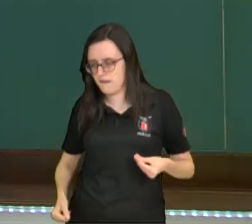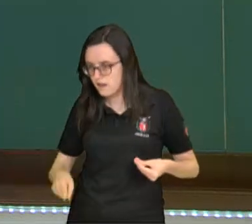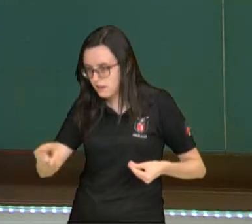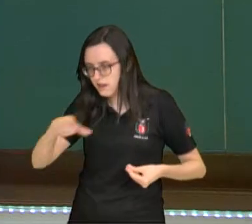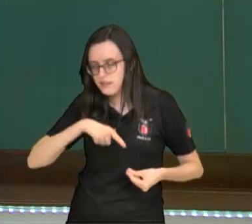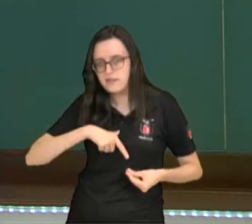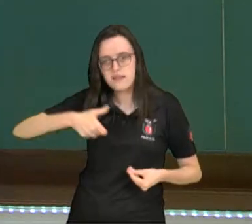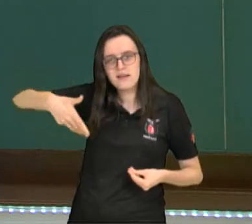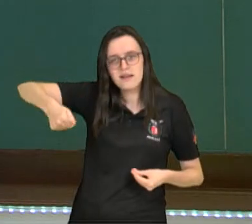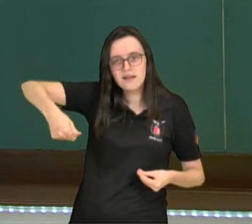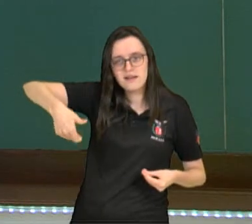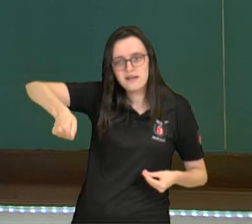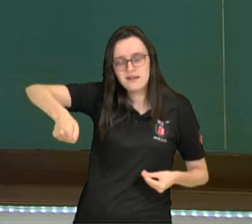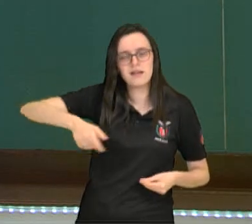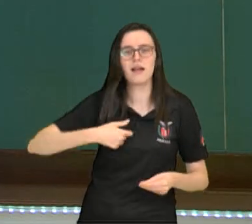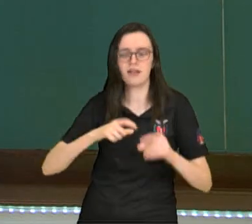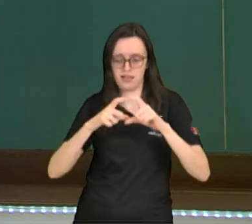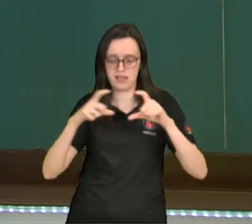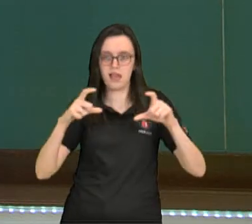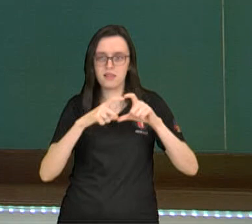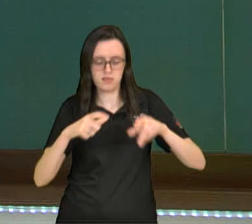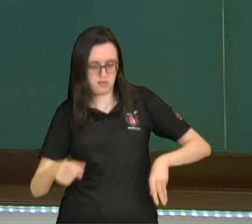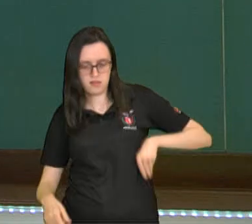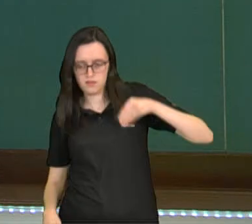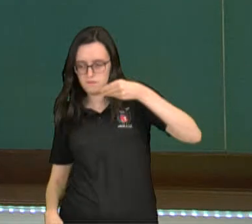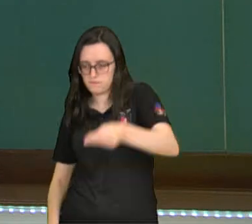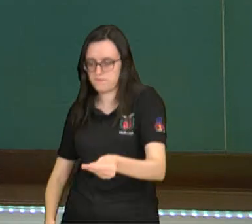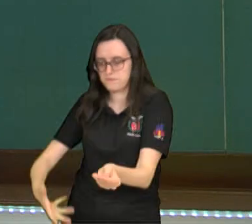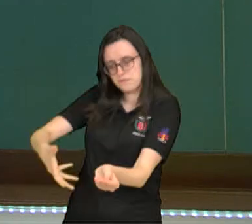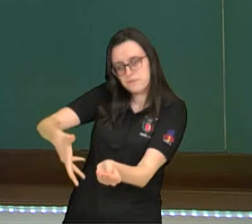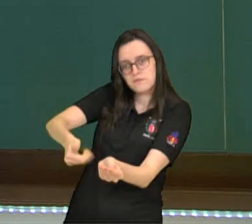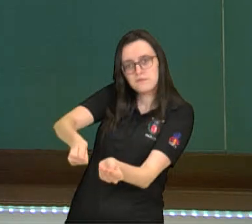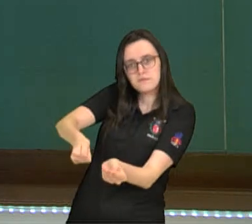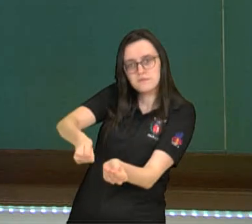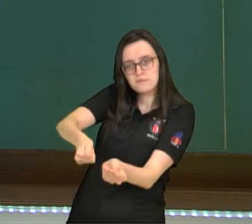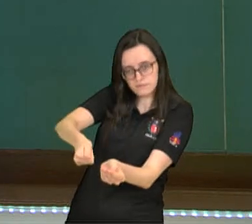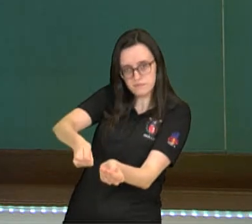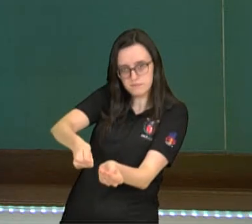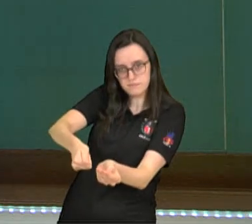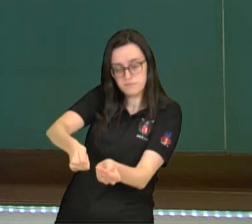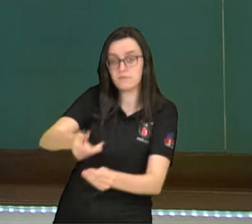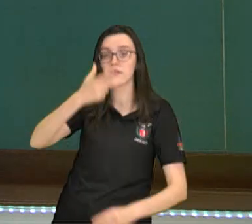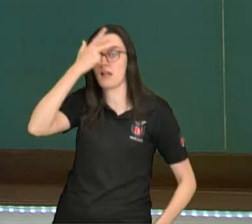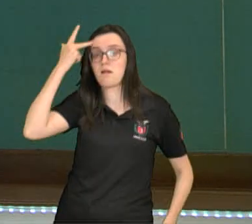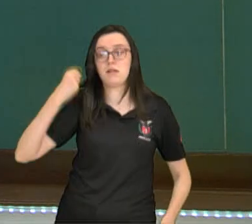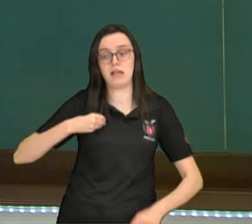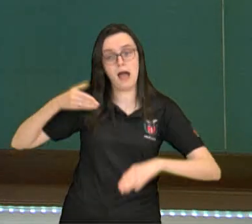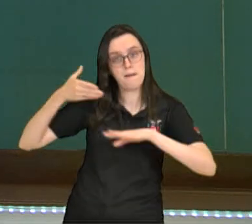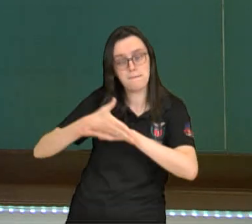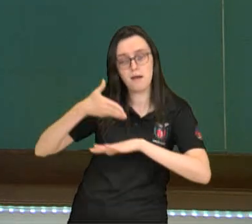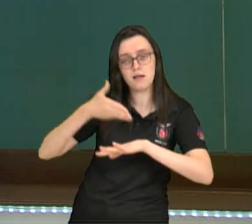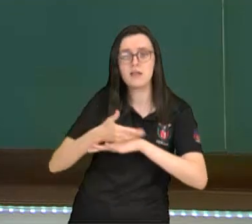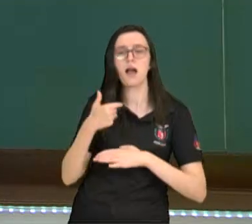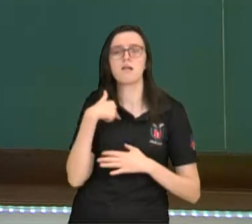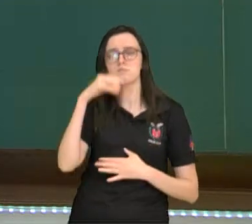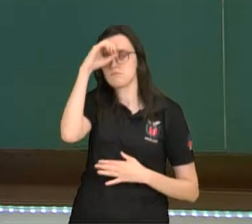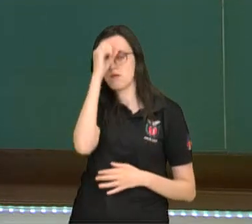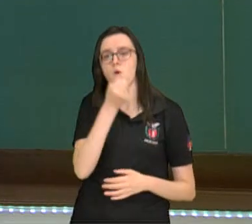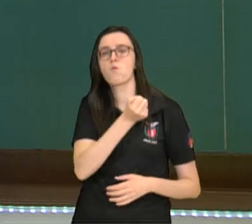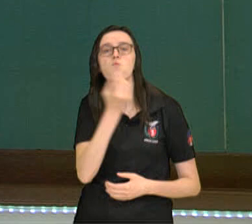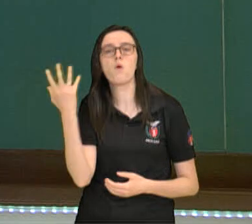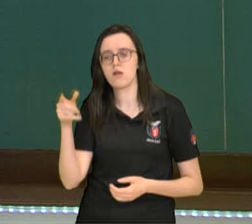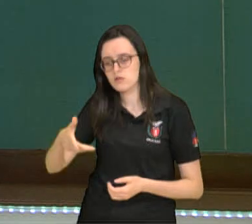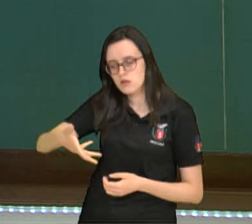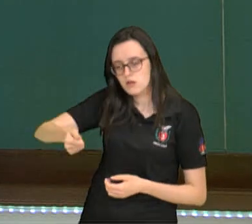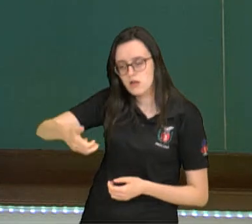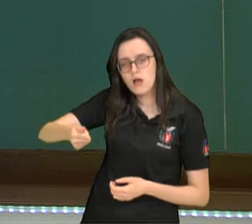ter um picotador ali. Você vai pegar seu cartão e vai picotar. A pessoa que está participando, ela não sabe quantos dentes tem